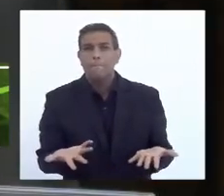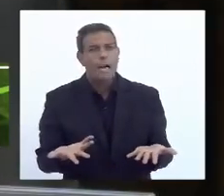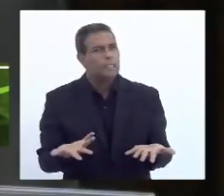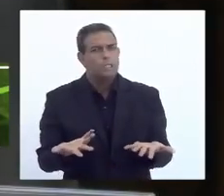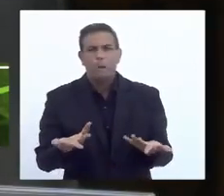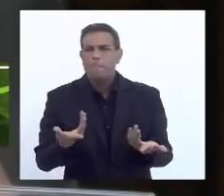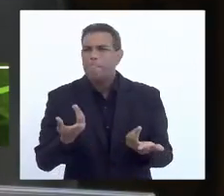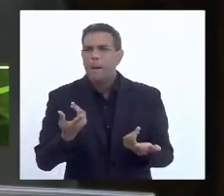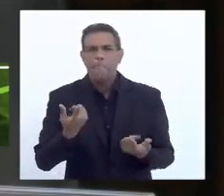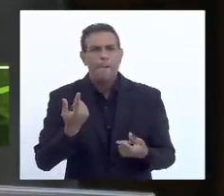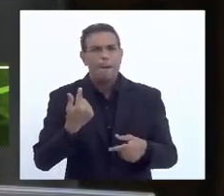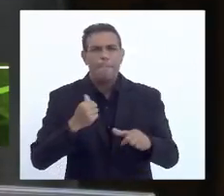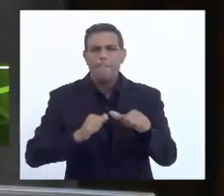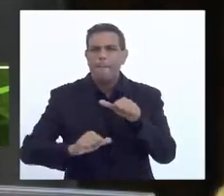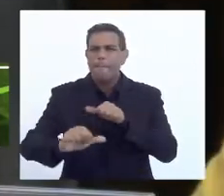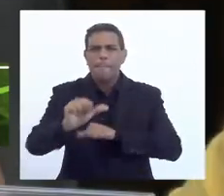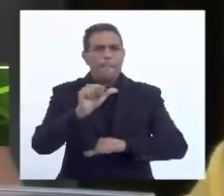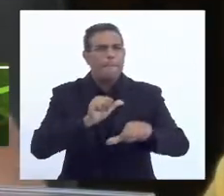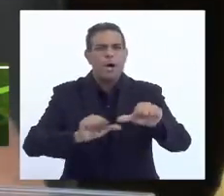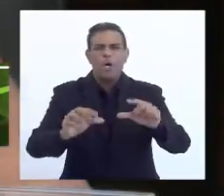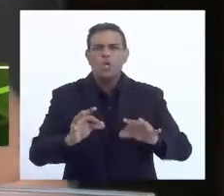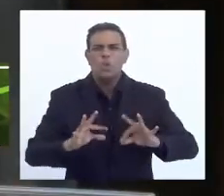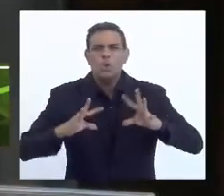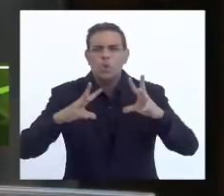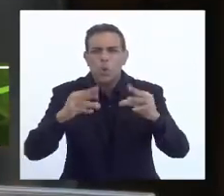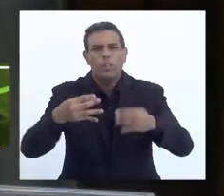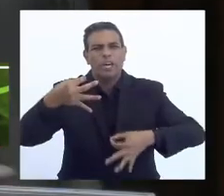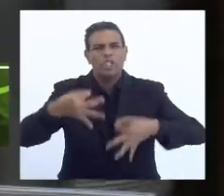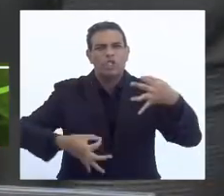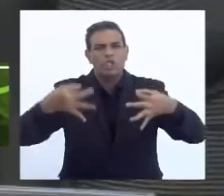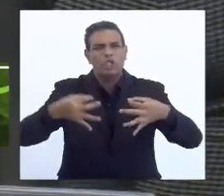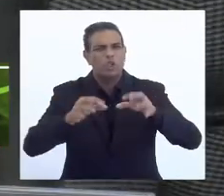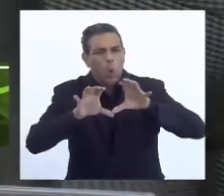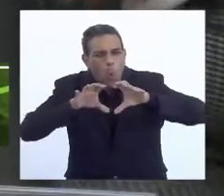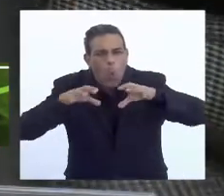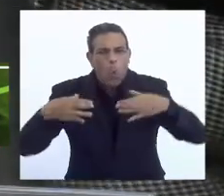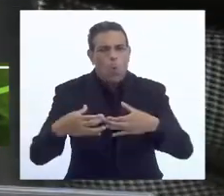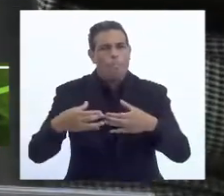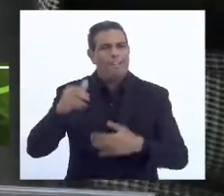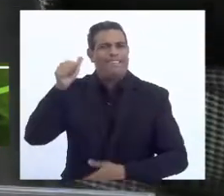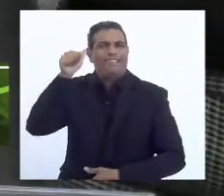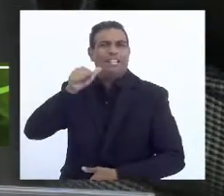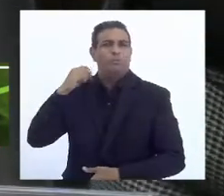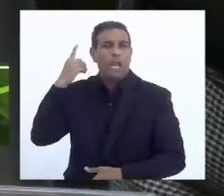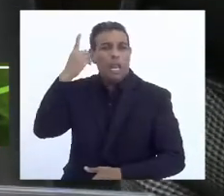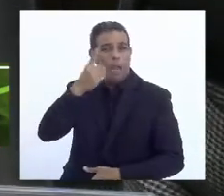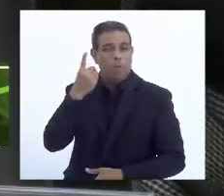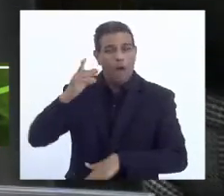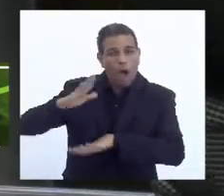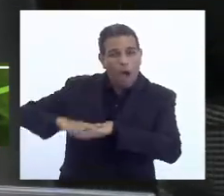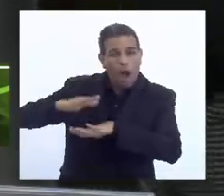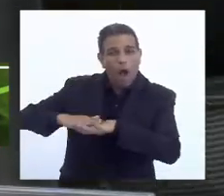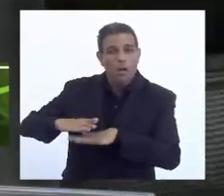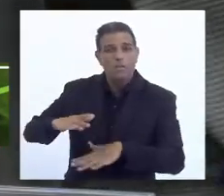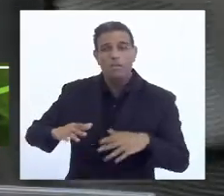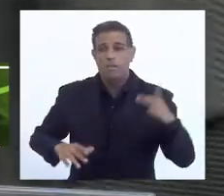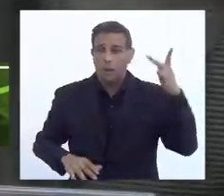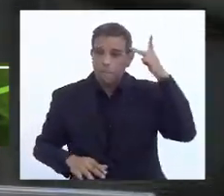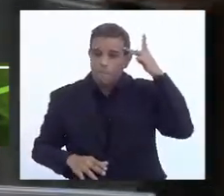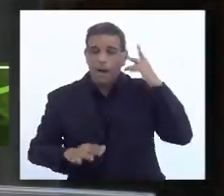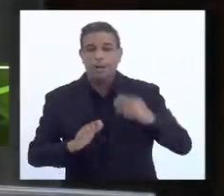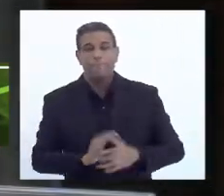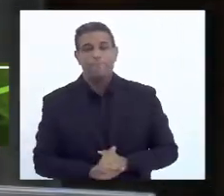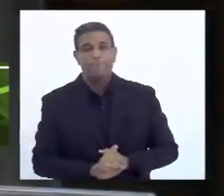transformou esse caso de assédio que eu passei, eu, coletivamente, com muitas outras mulheres, evidente, né?